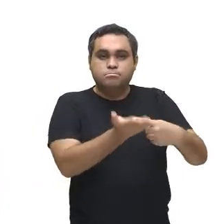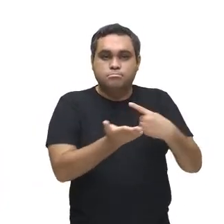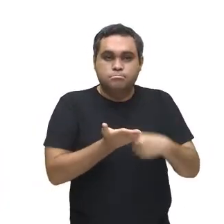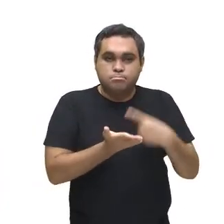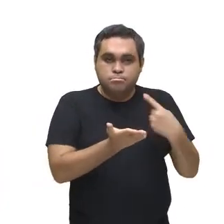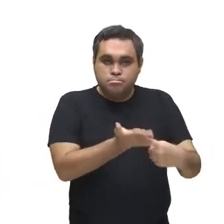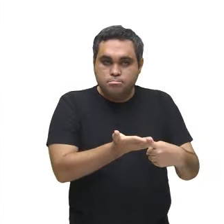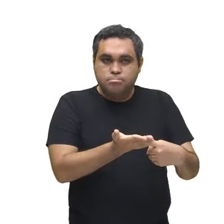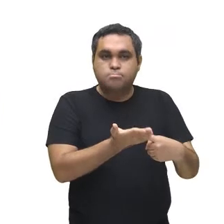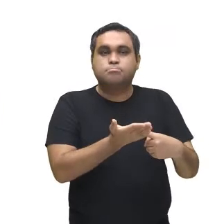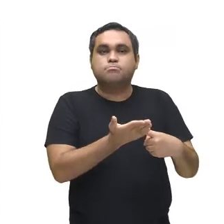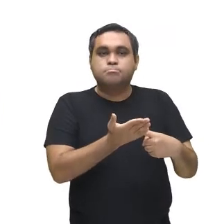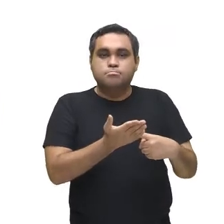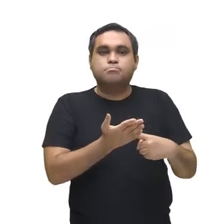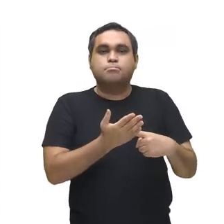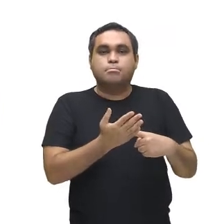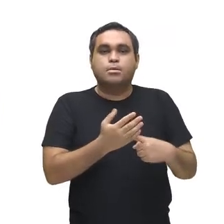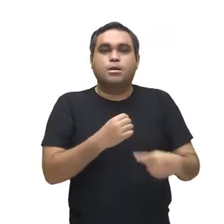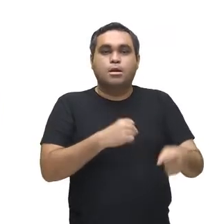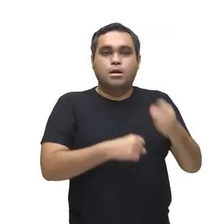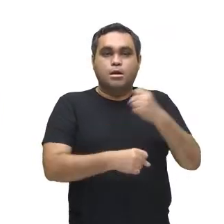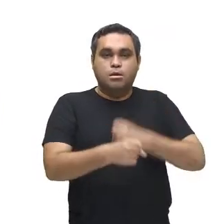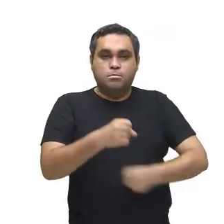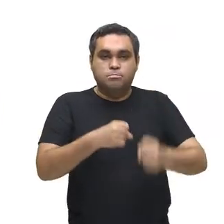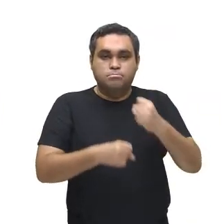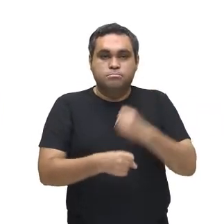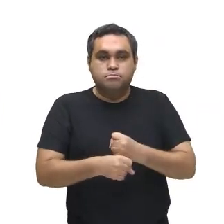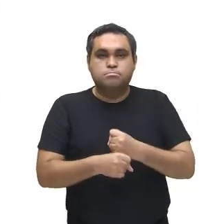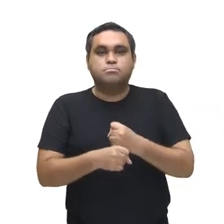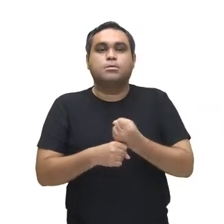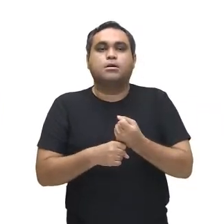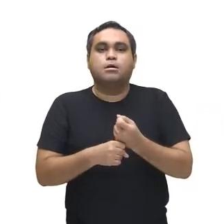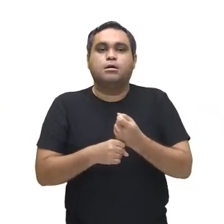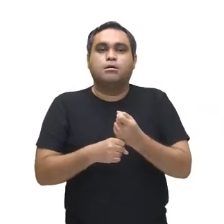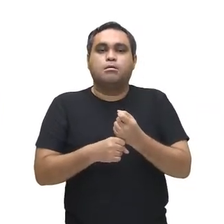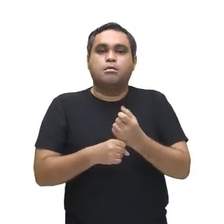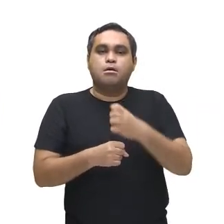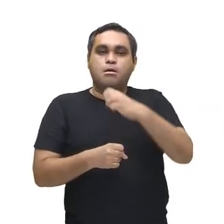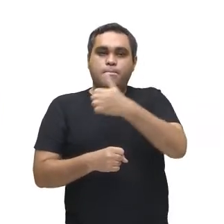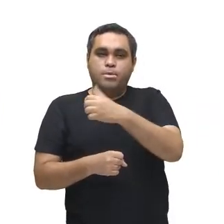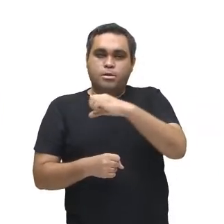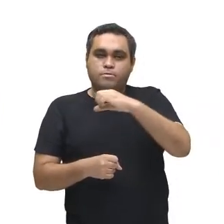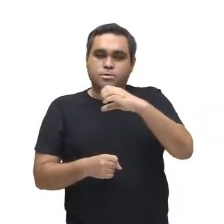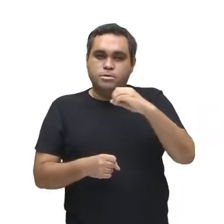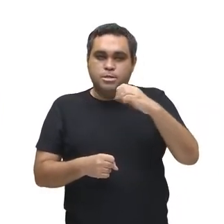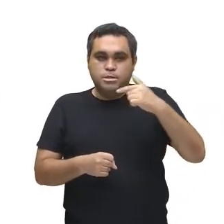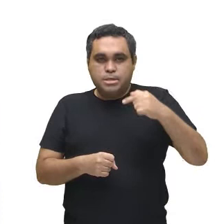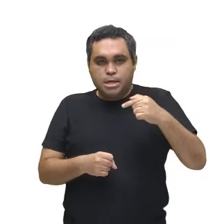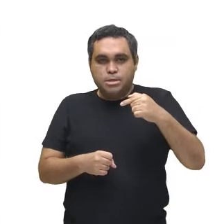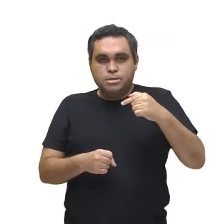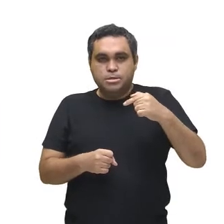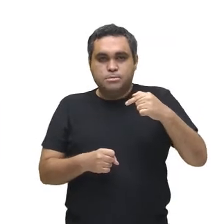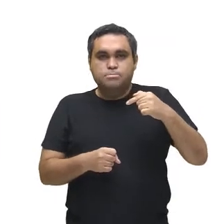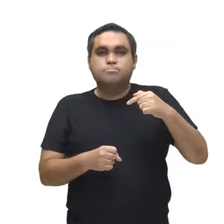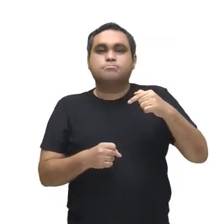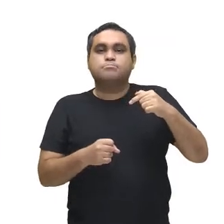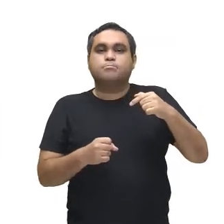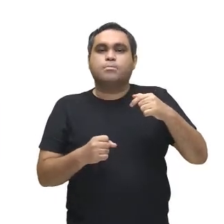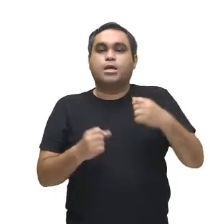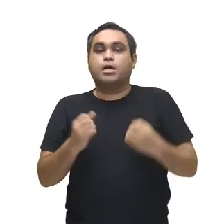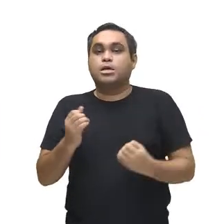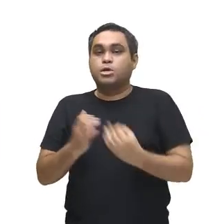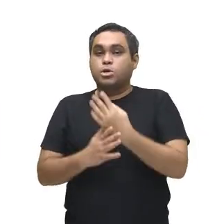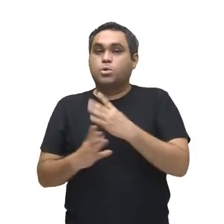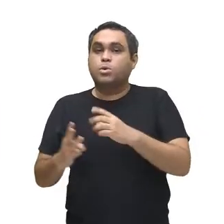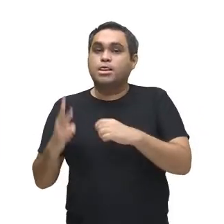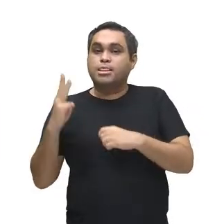Tríplice Entente com a participação da Inglaterra, da França e da Rússia. Gente, eu quero que vocês